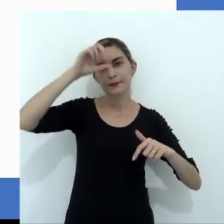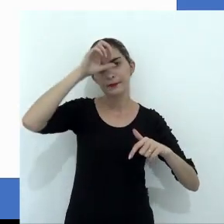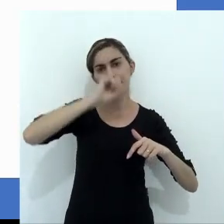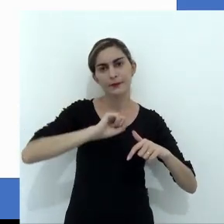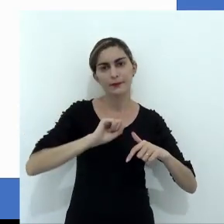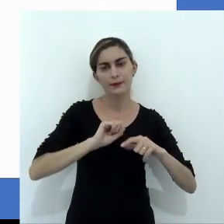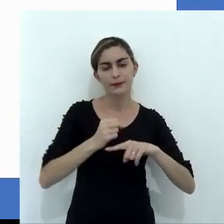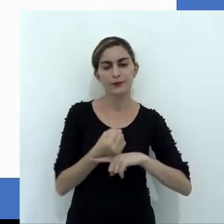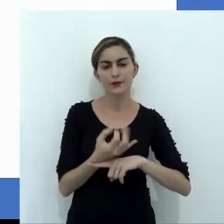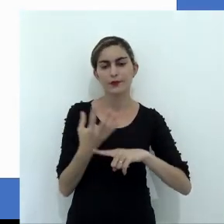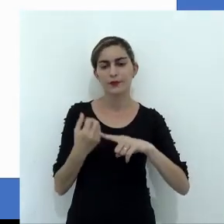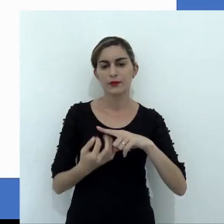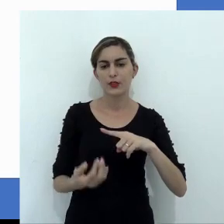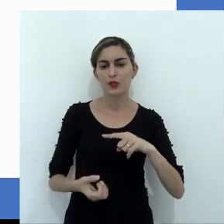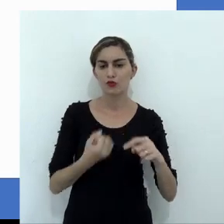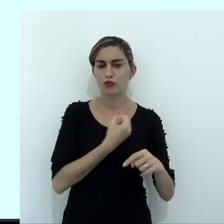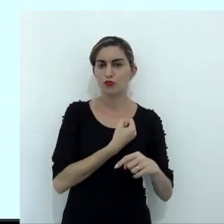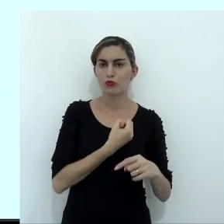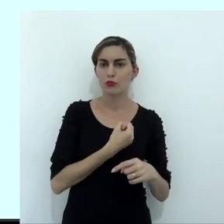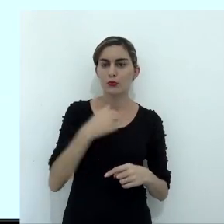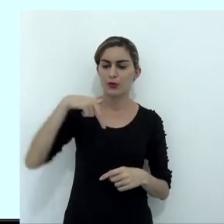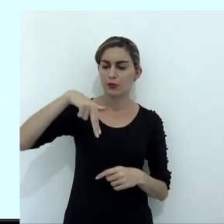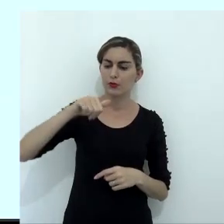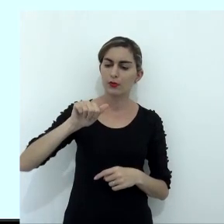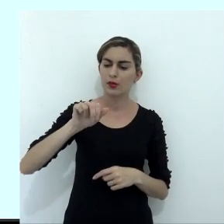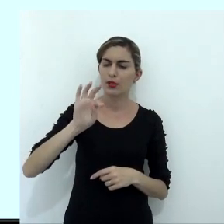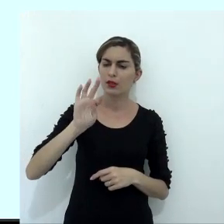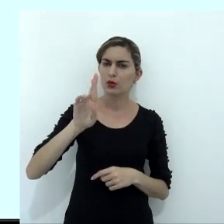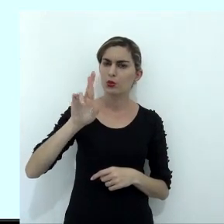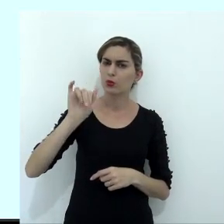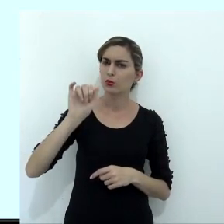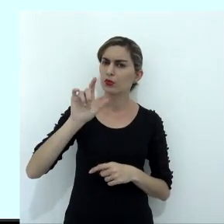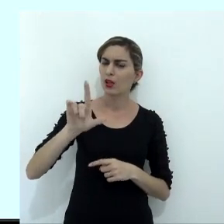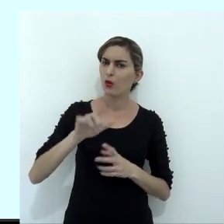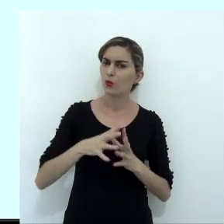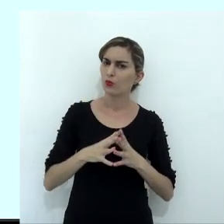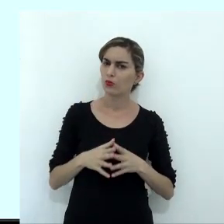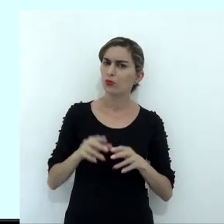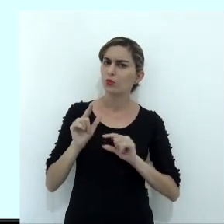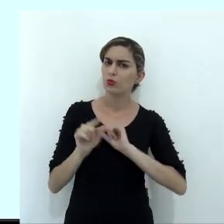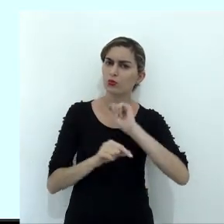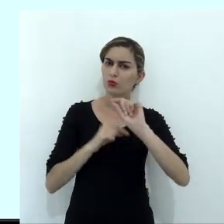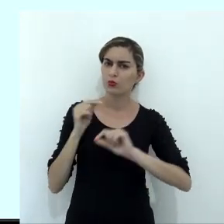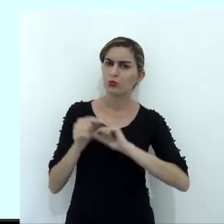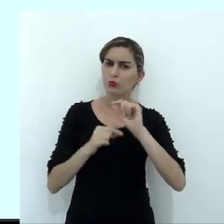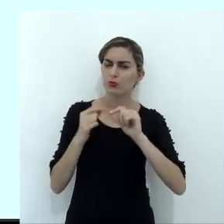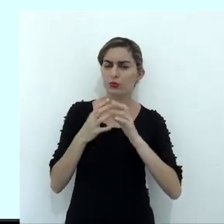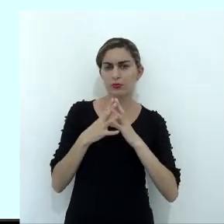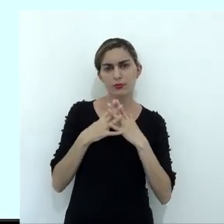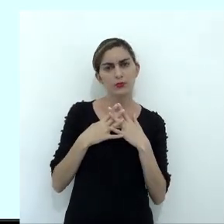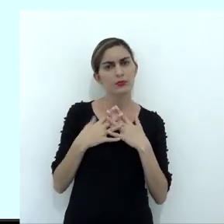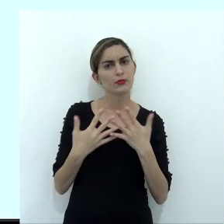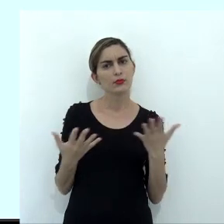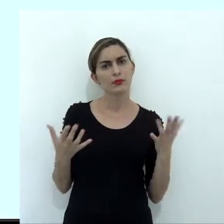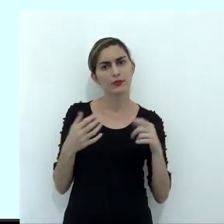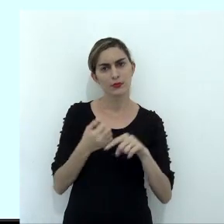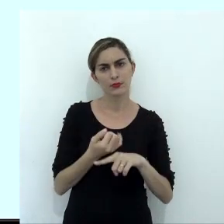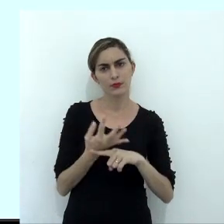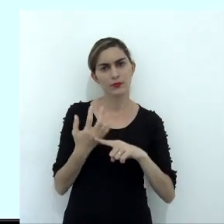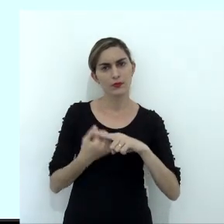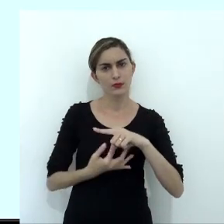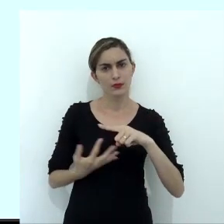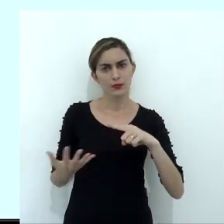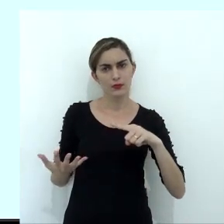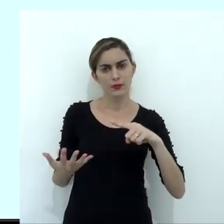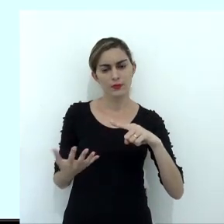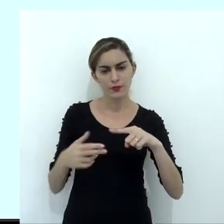A aprender fração de um número natural. Professor, fração de um número natural? O que seria isso exatamente? Seria, pessoal, a gente